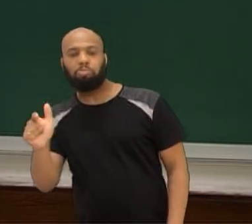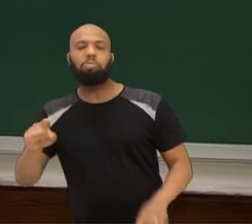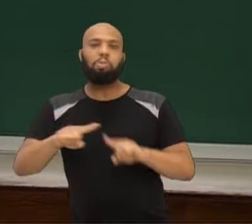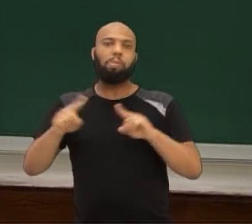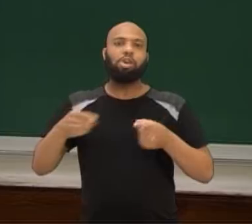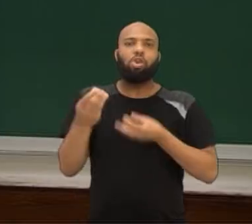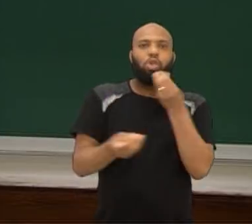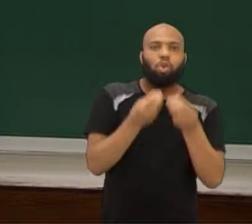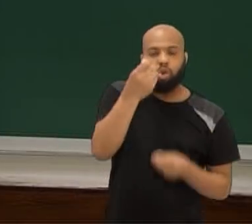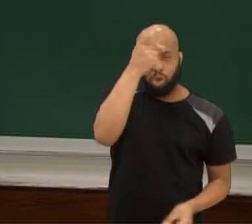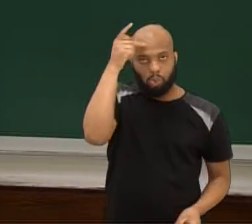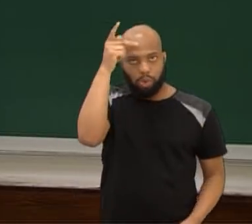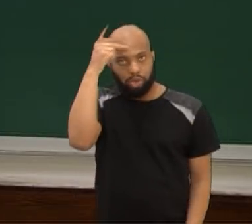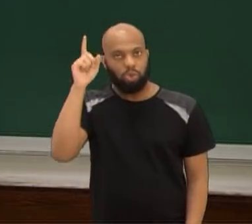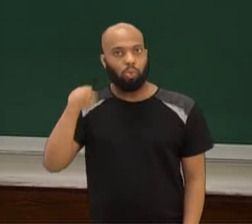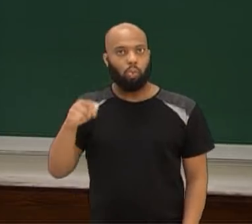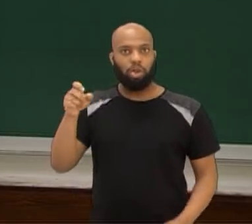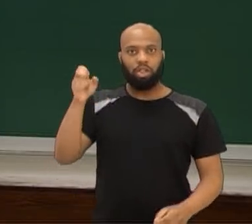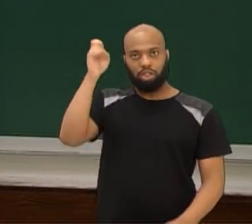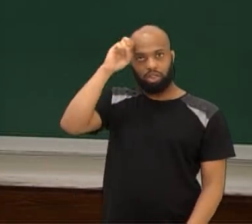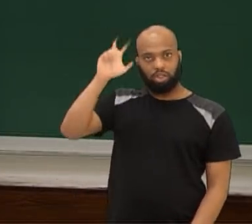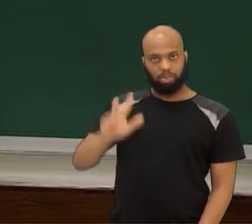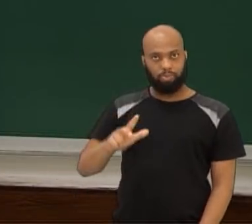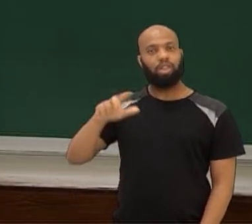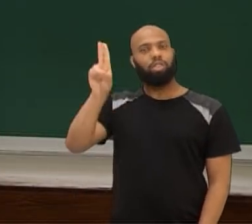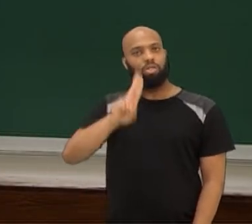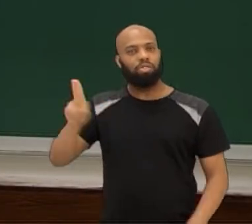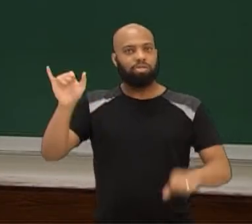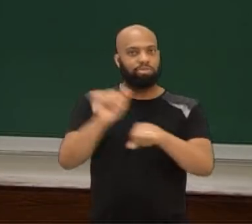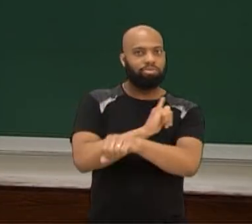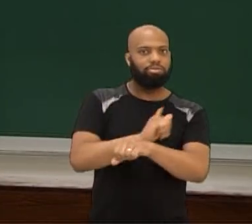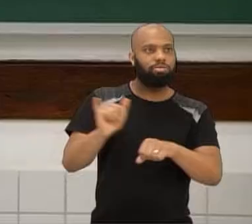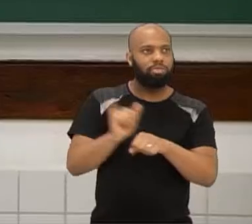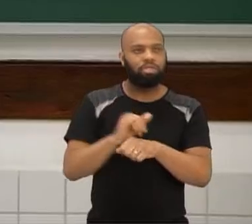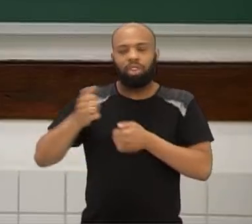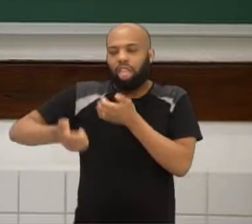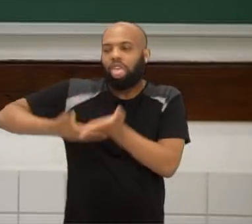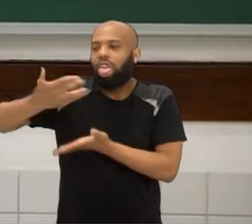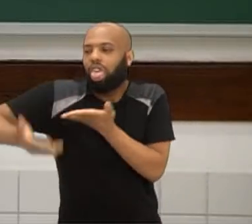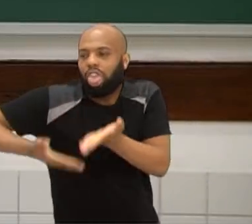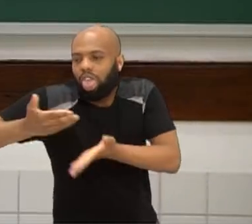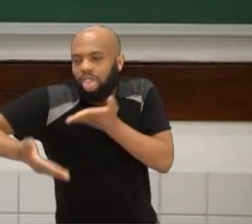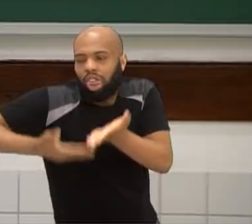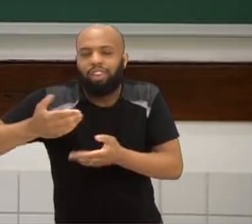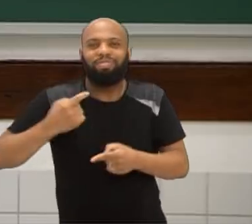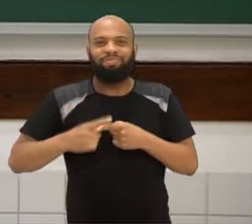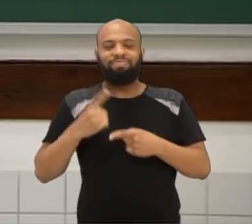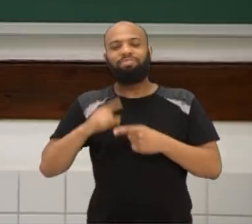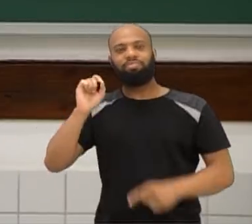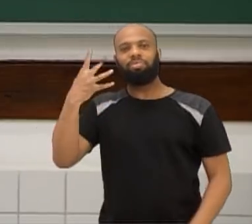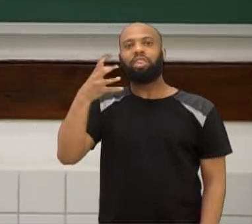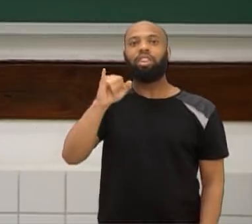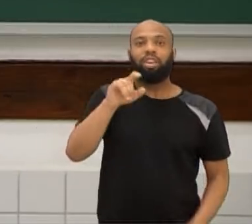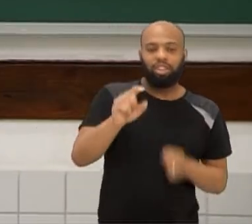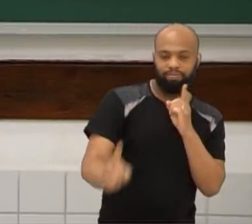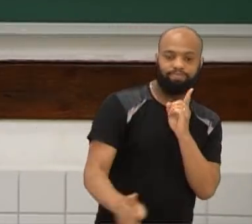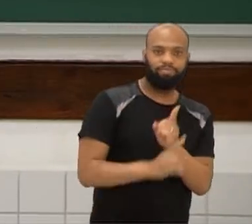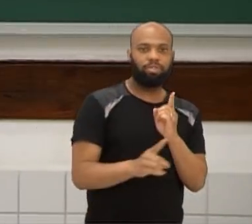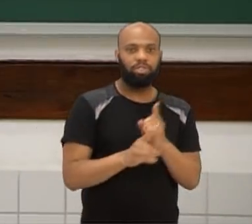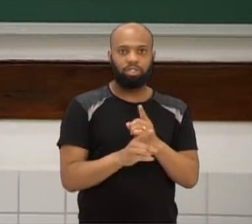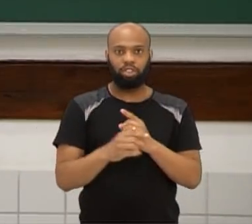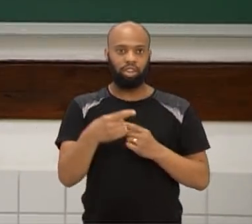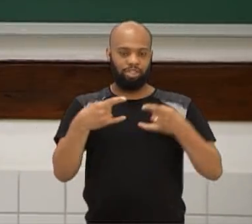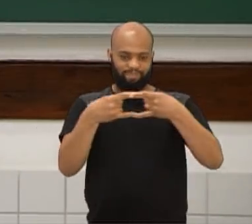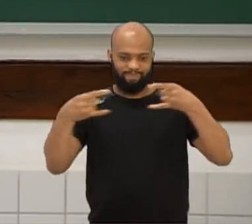o locutor foi muito esperto e usou de uma estratégia que convence as pessoas, porque afinal, se você encontrasse